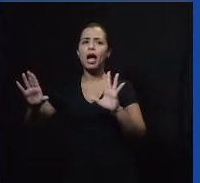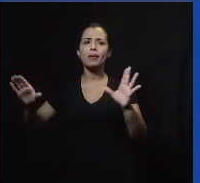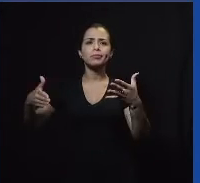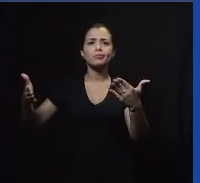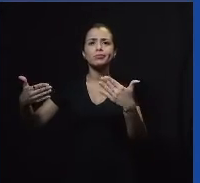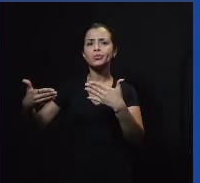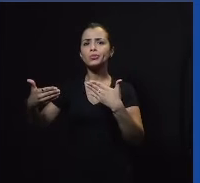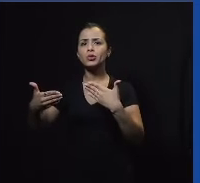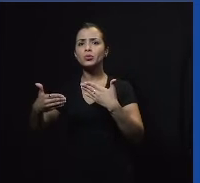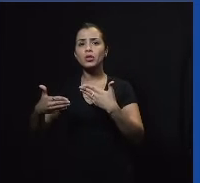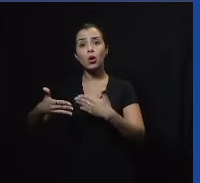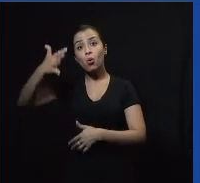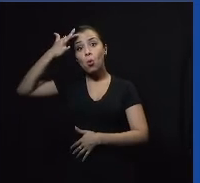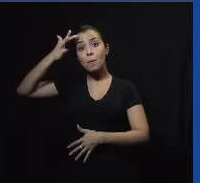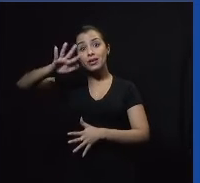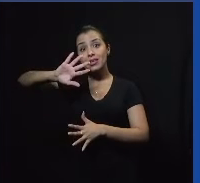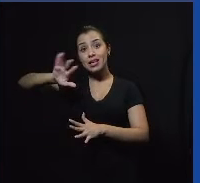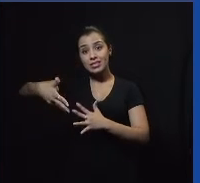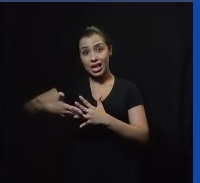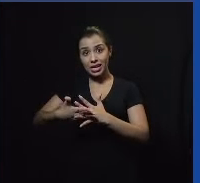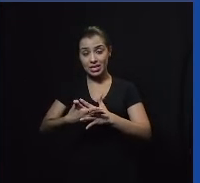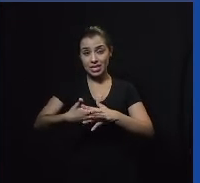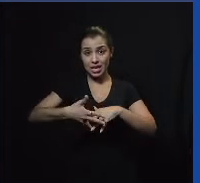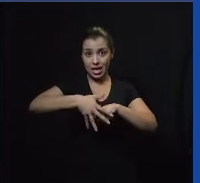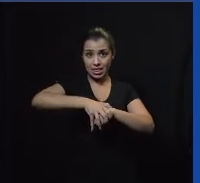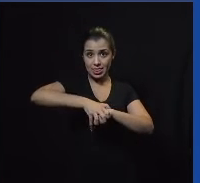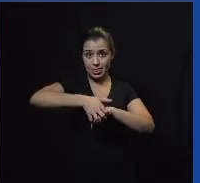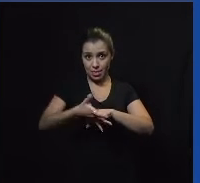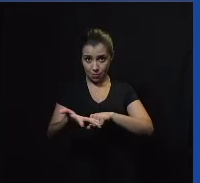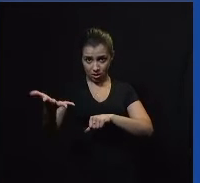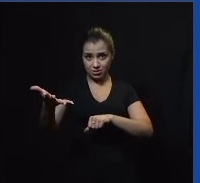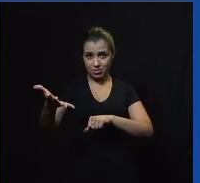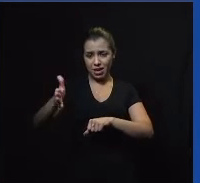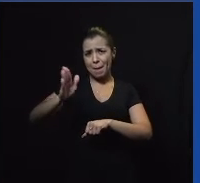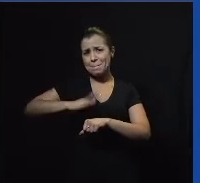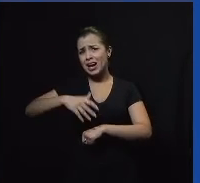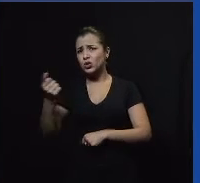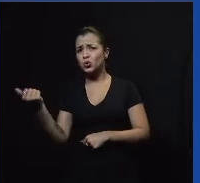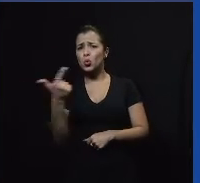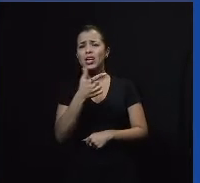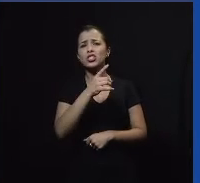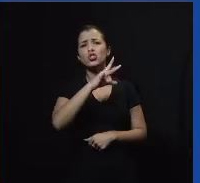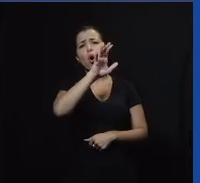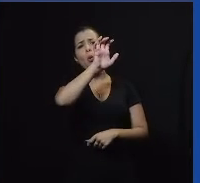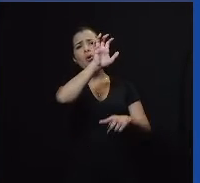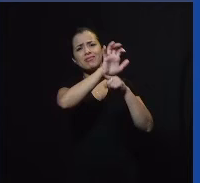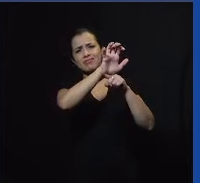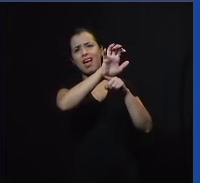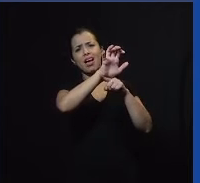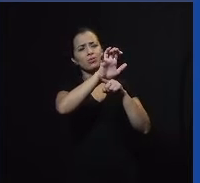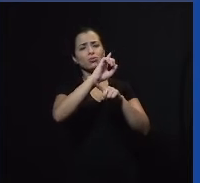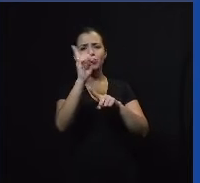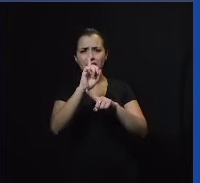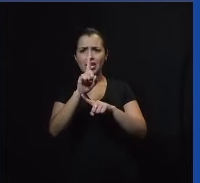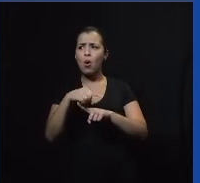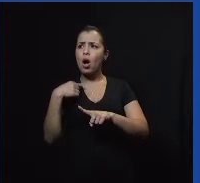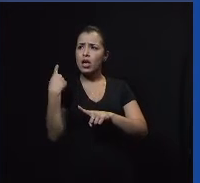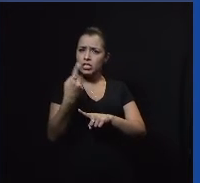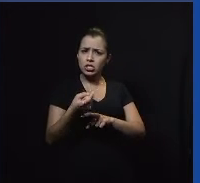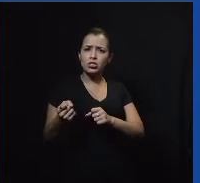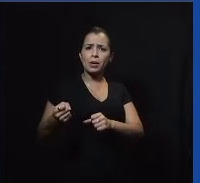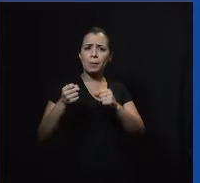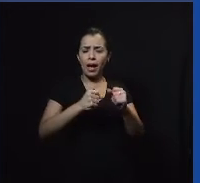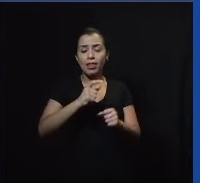entender que cidadania... E democracia está muito além do que é o Estado, a política, os partidos políticos, mas ela está nas nossas microações do